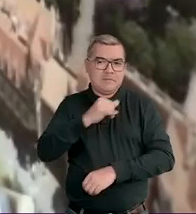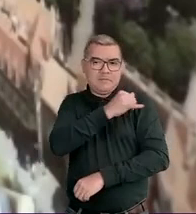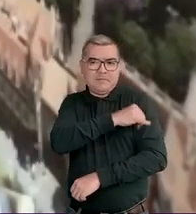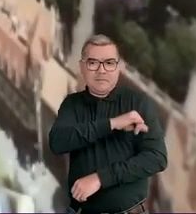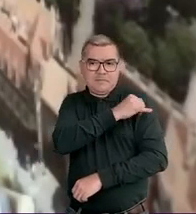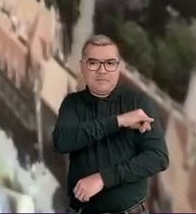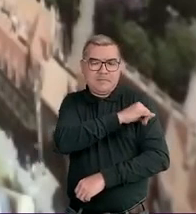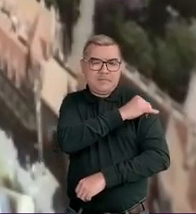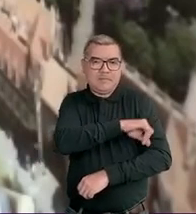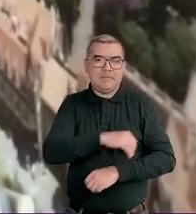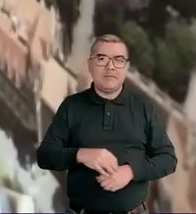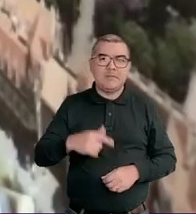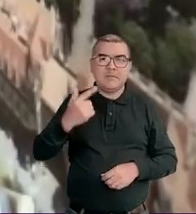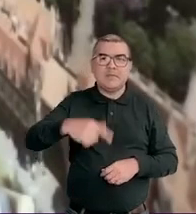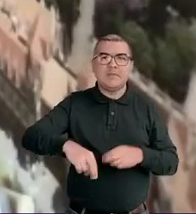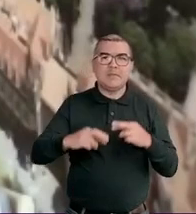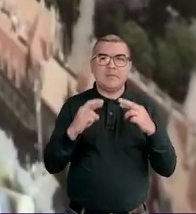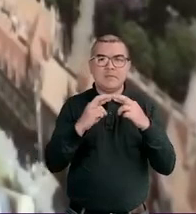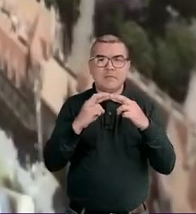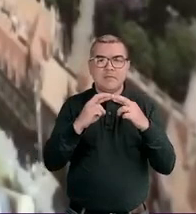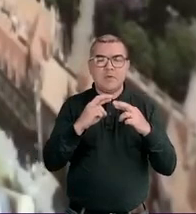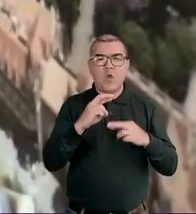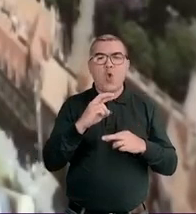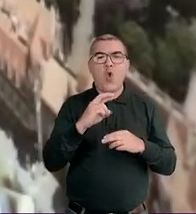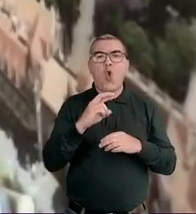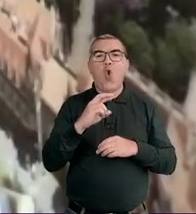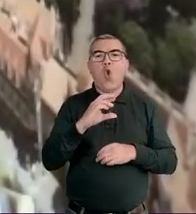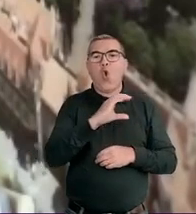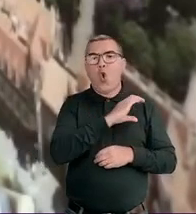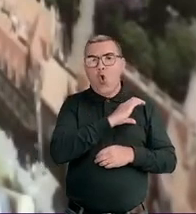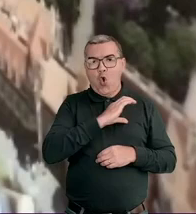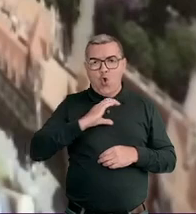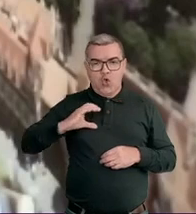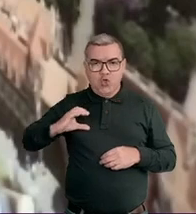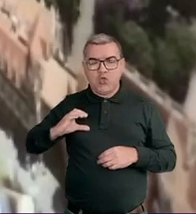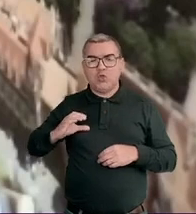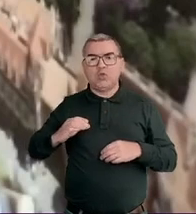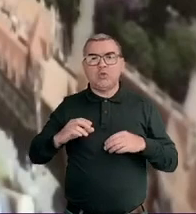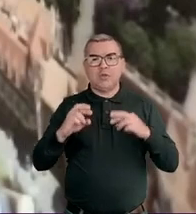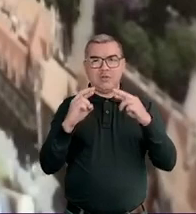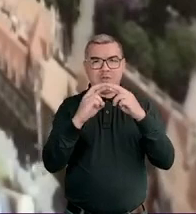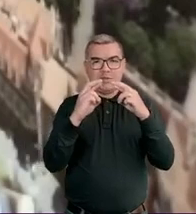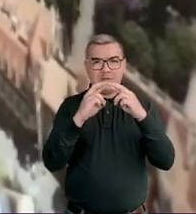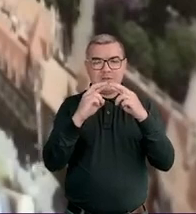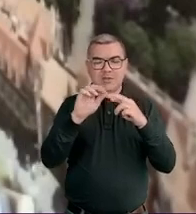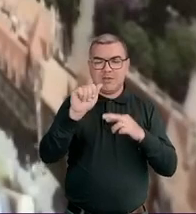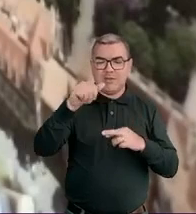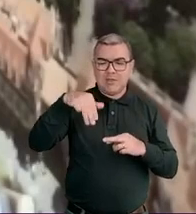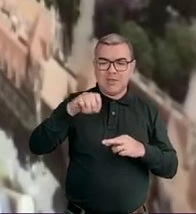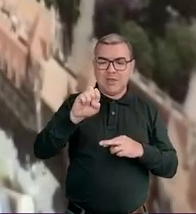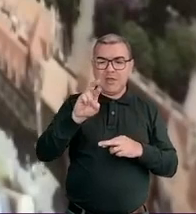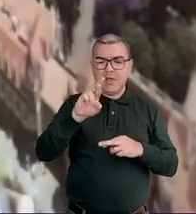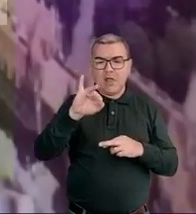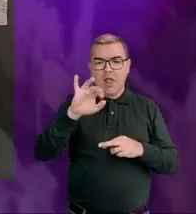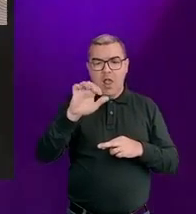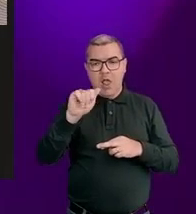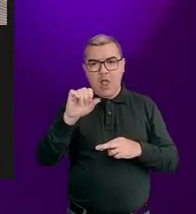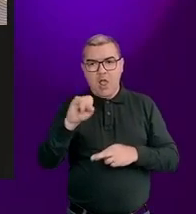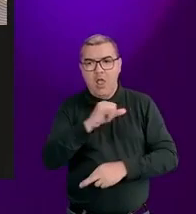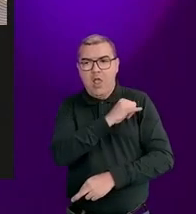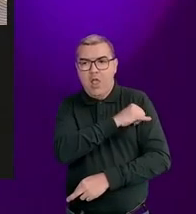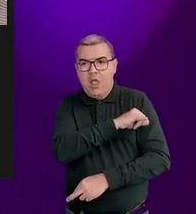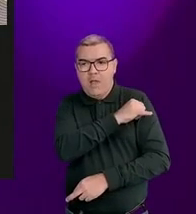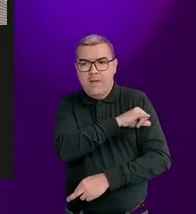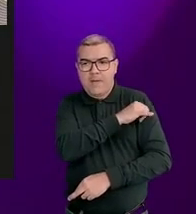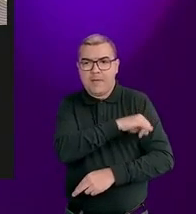do Américas Oncologia no Rio de Janeiro. O professor Ângelo vai abordar os aspectos